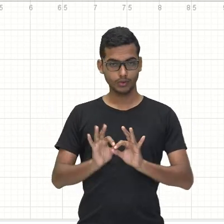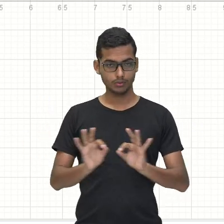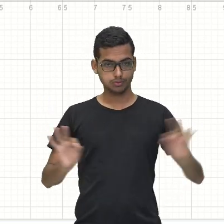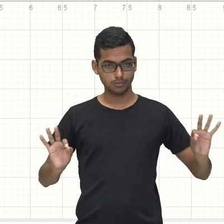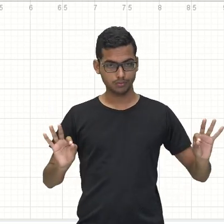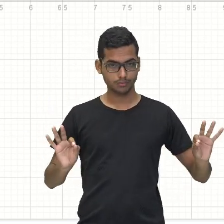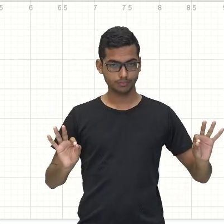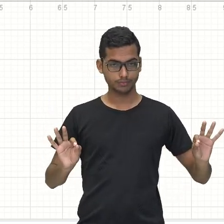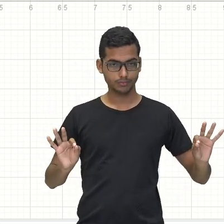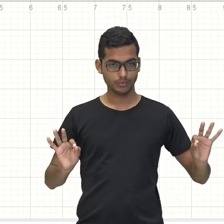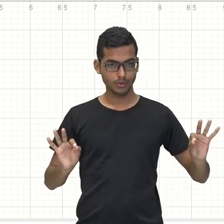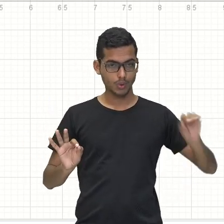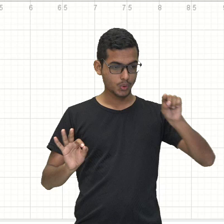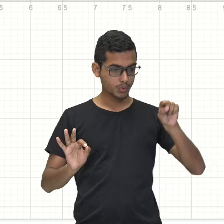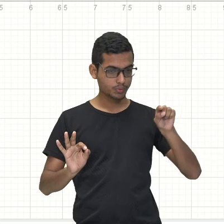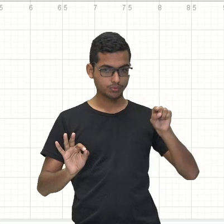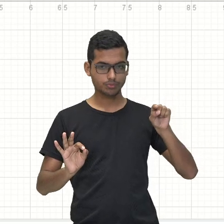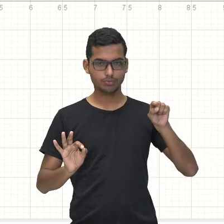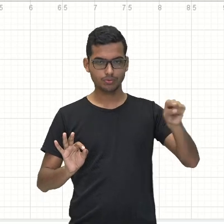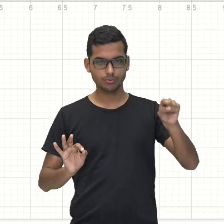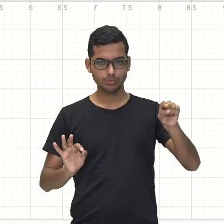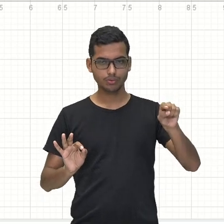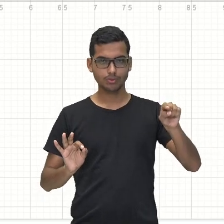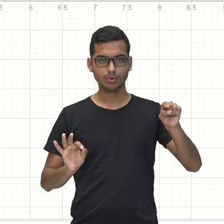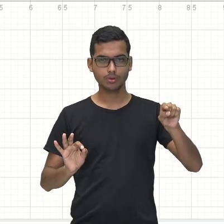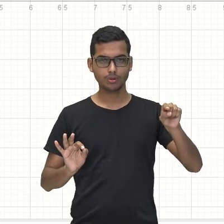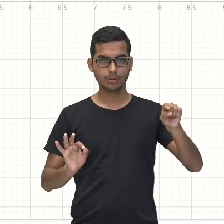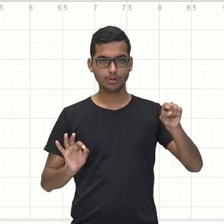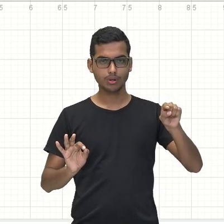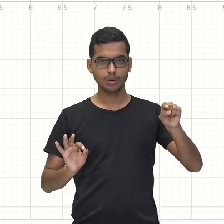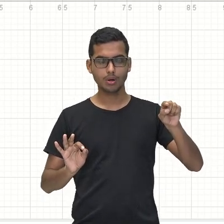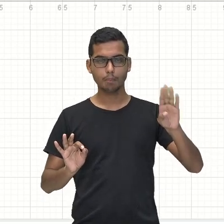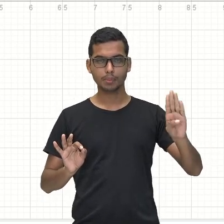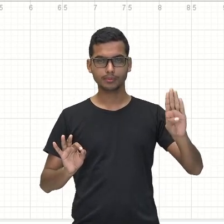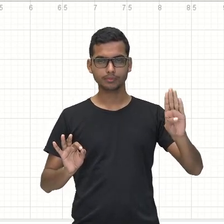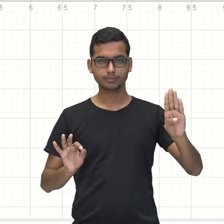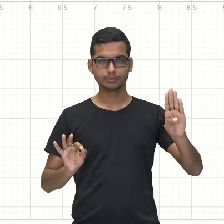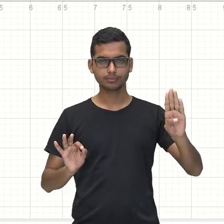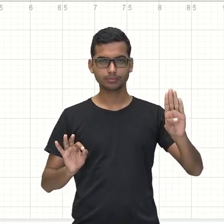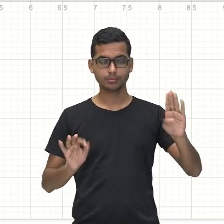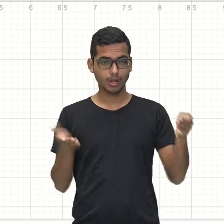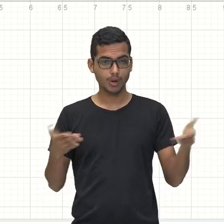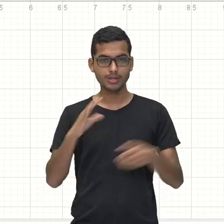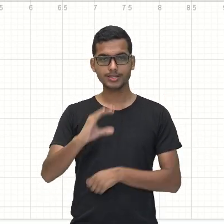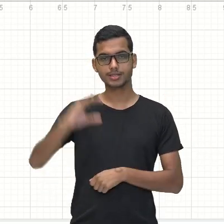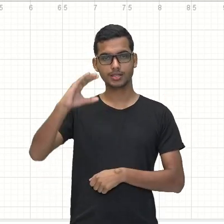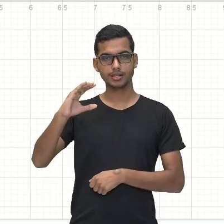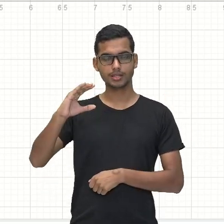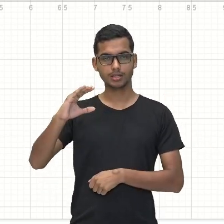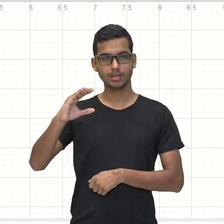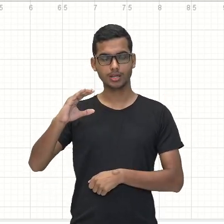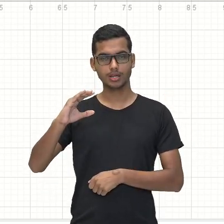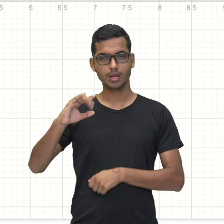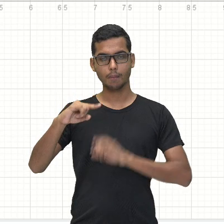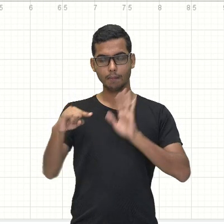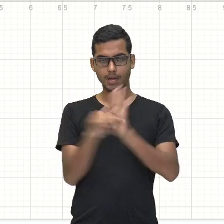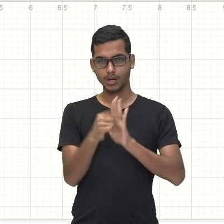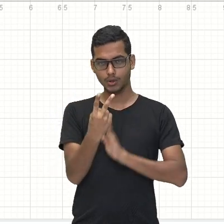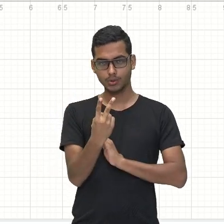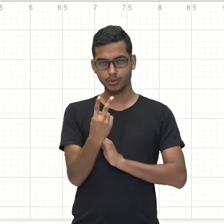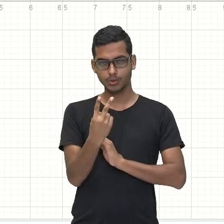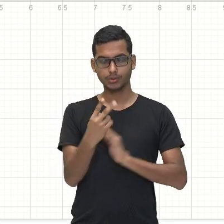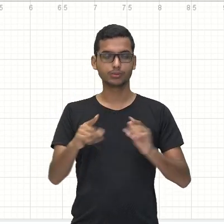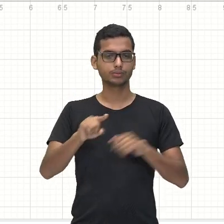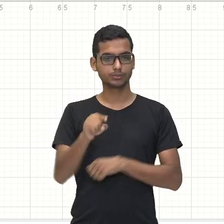Vamos marcar mais um ponto. O ponto C, ele é o menos 2 no eixo x e o